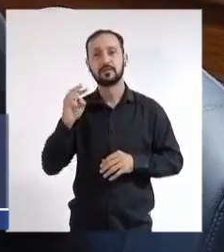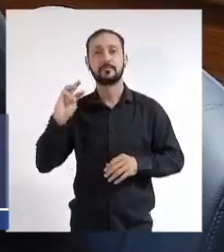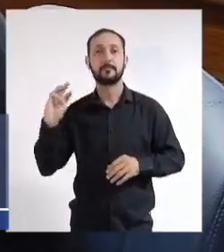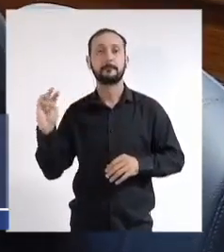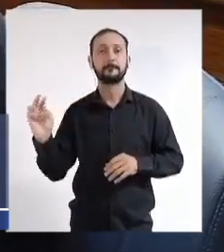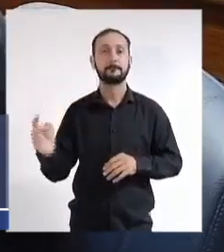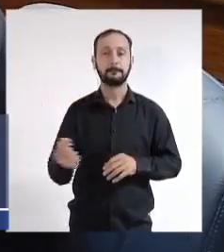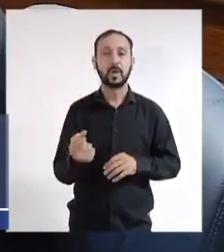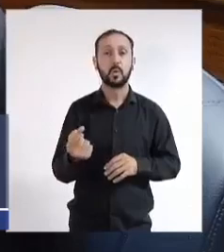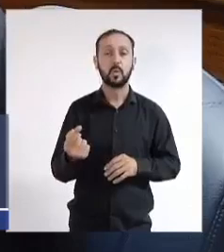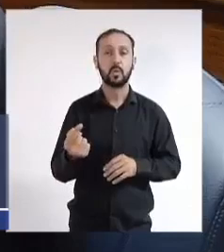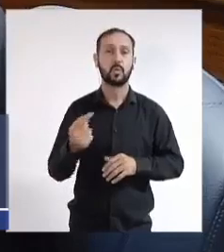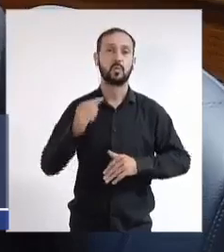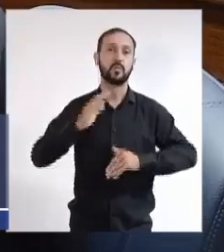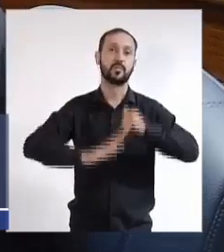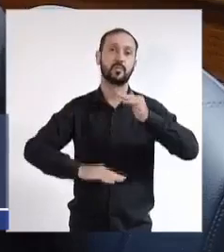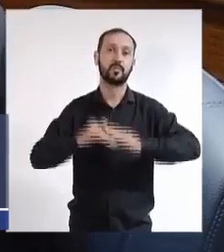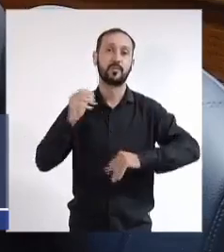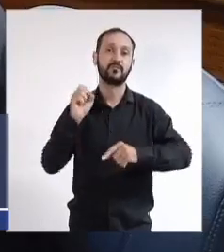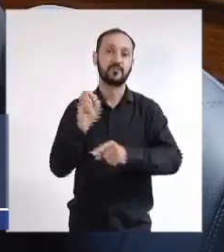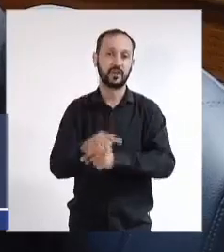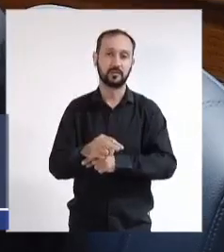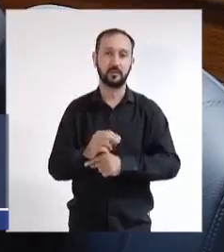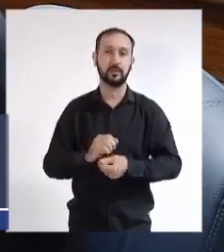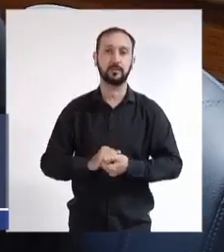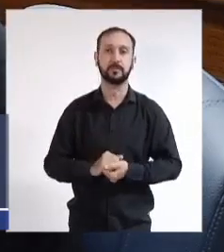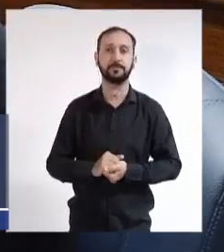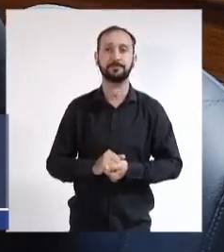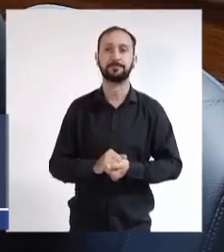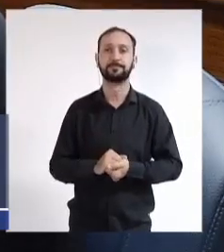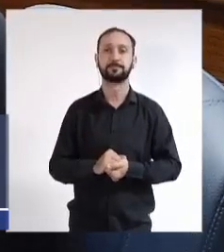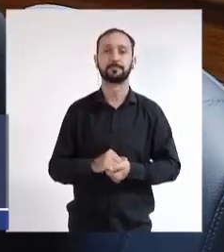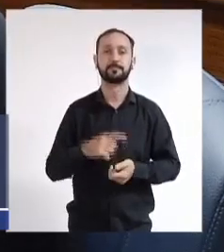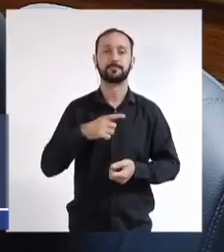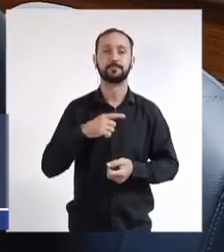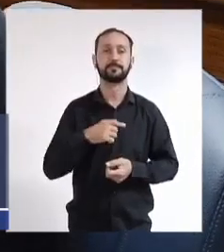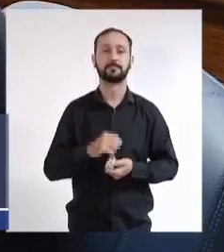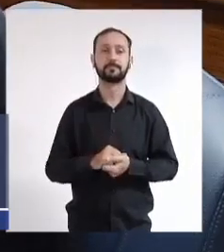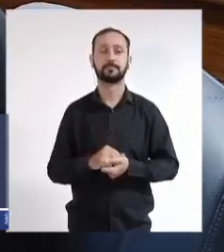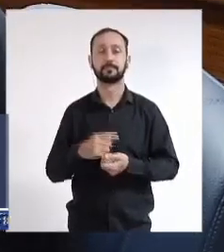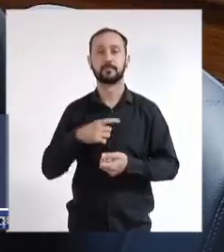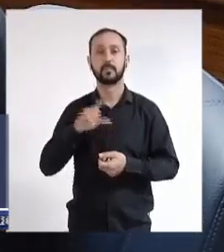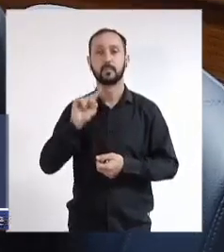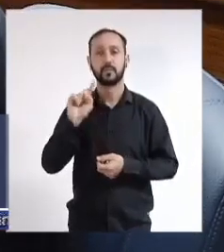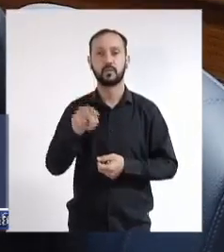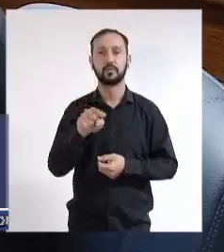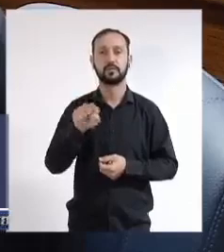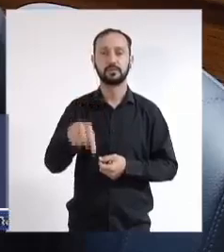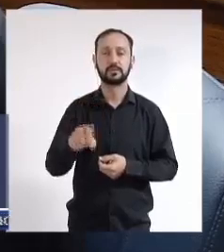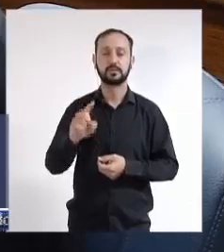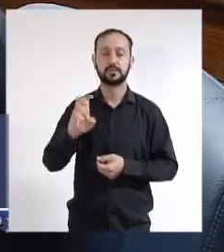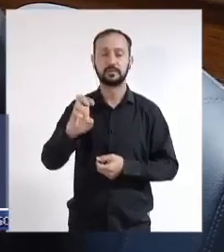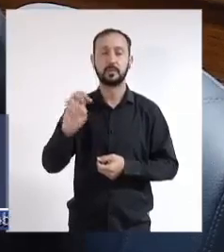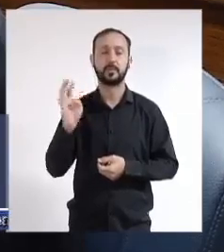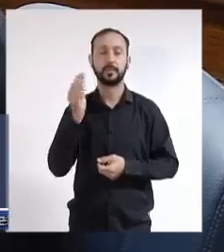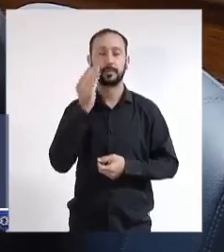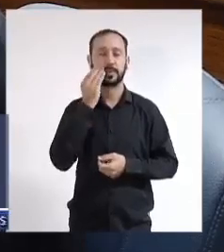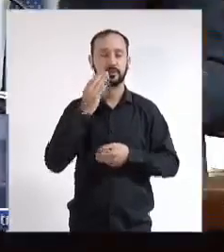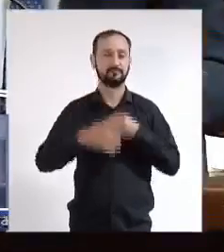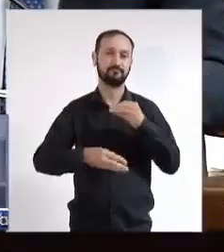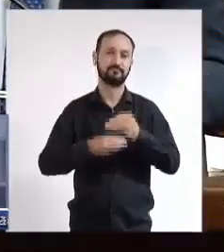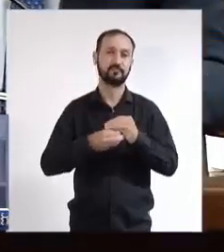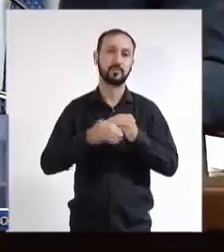foram gerados 1 bilhão e renda 1,5 bilhão e valor agregado e